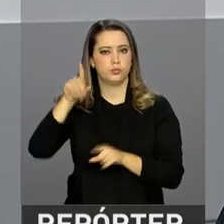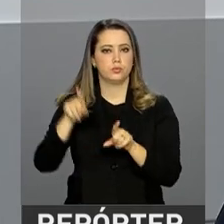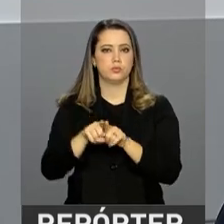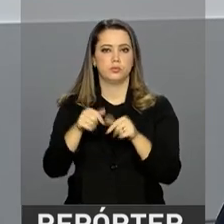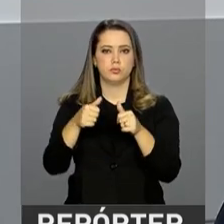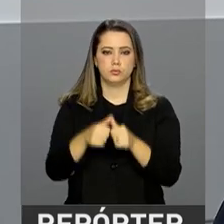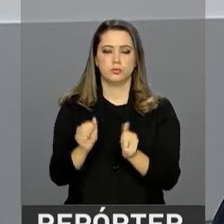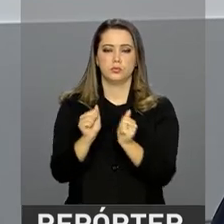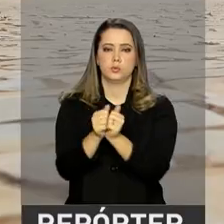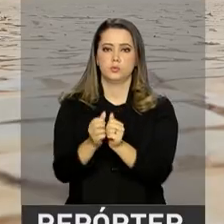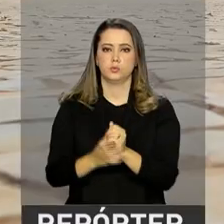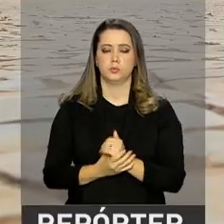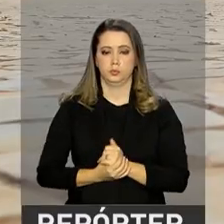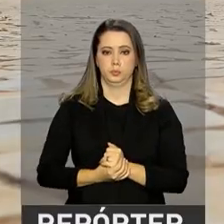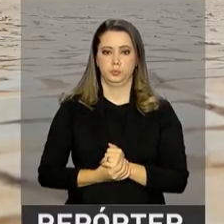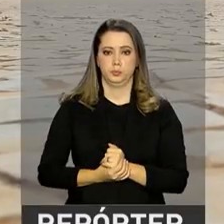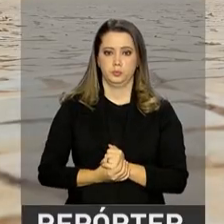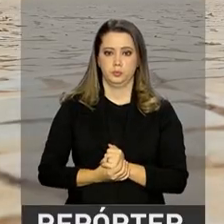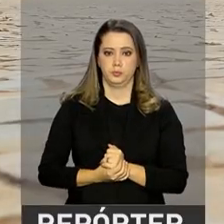na região.